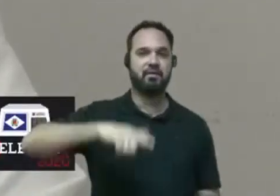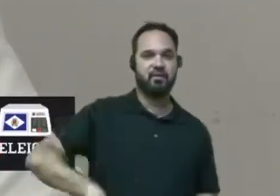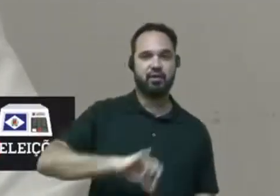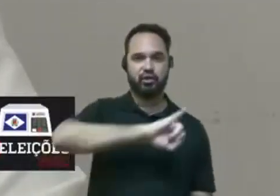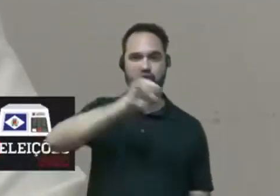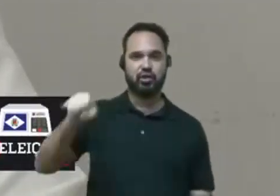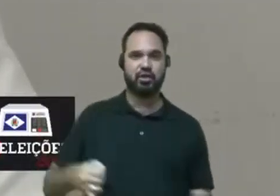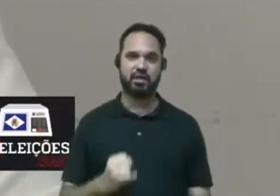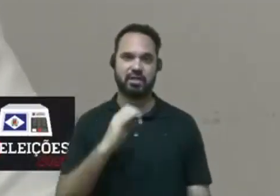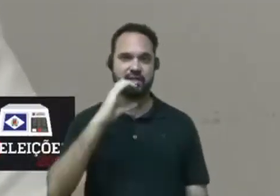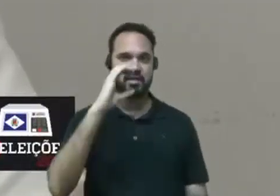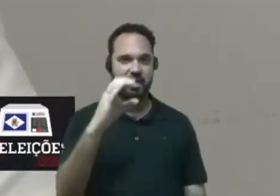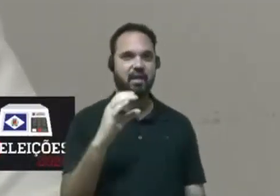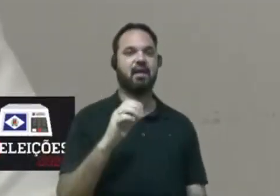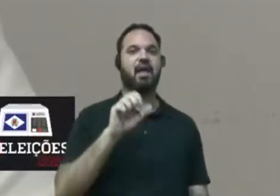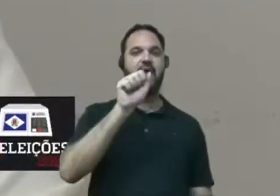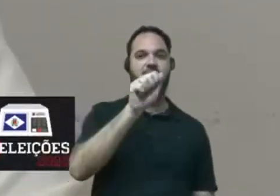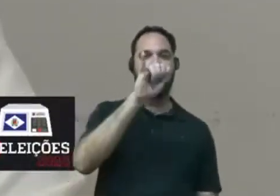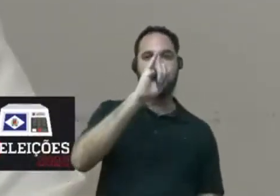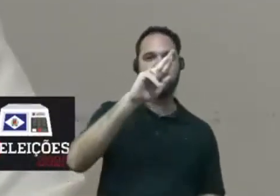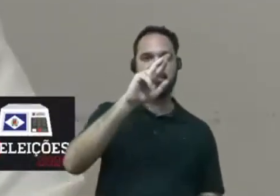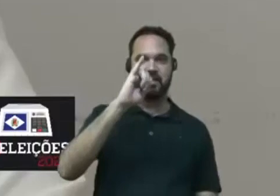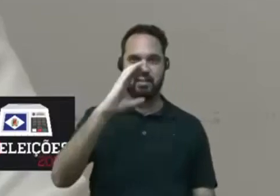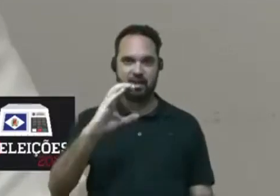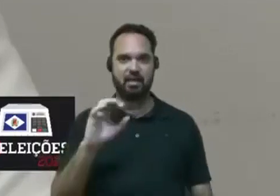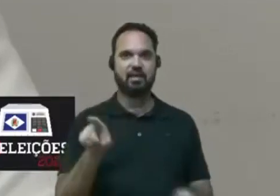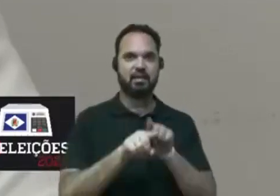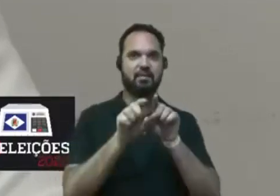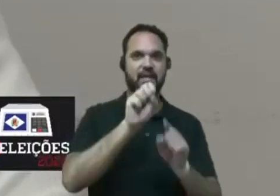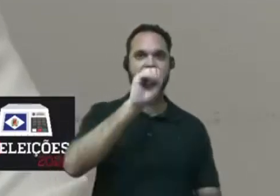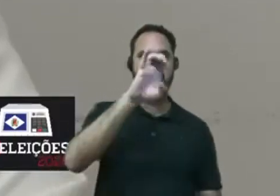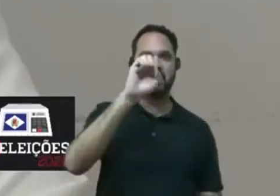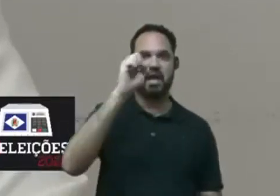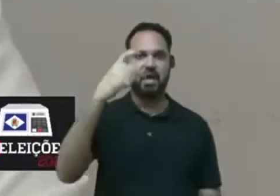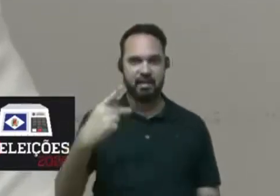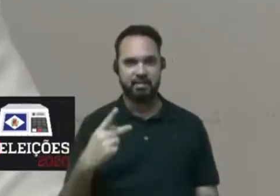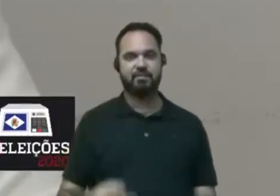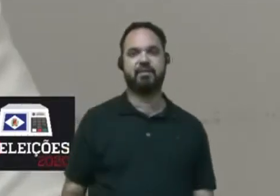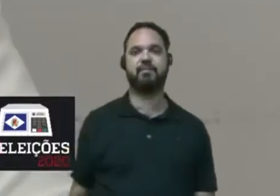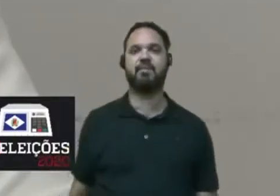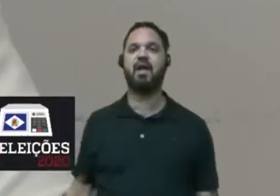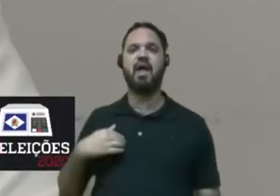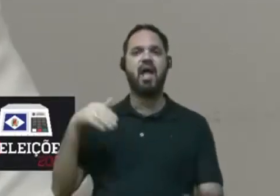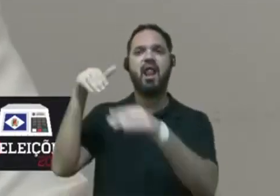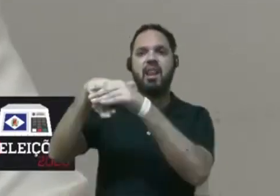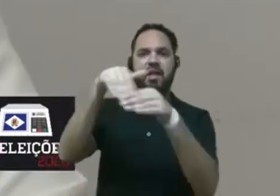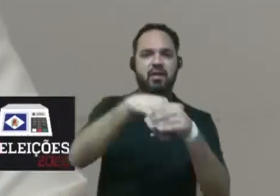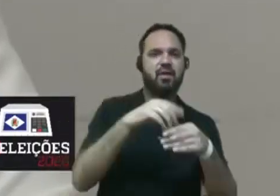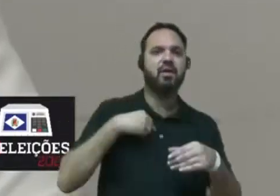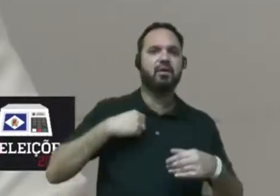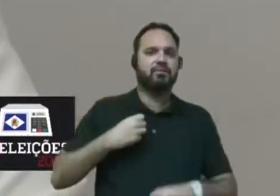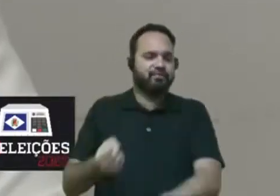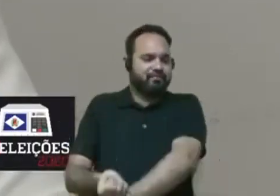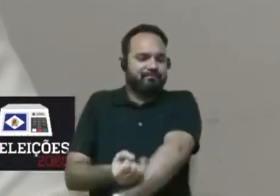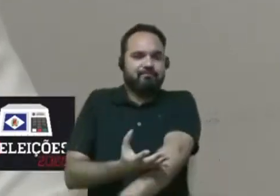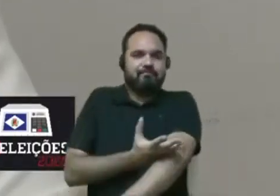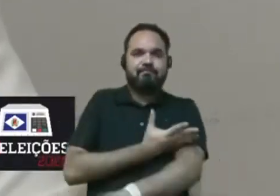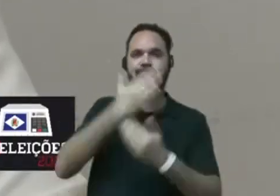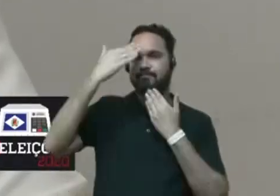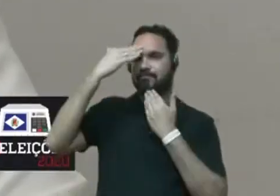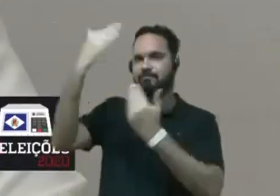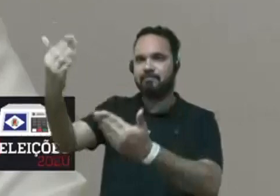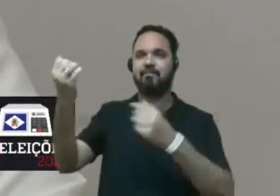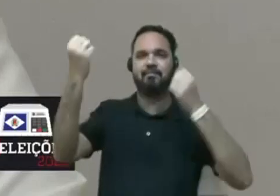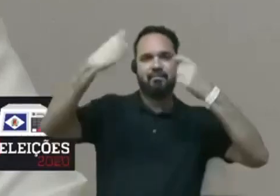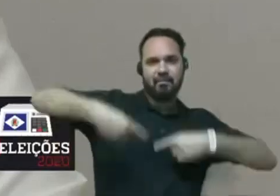uma vez ao jornal Cidade EA circ aciesp eleitores e eleitoras me sinto profundamente e você Nada e grata